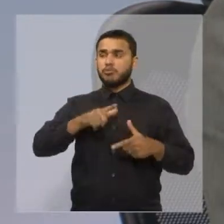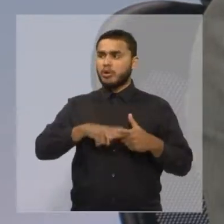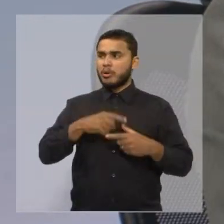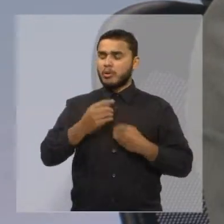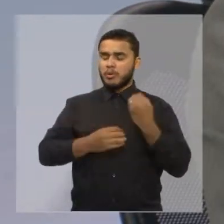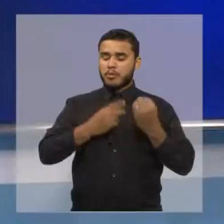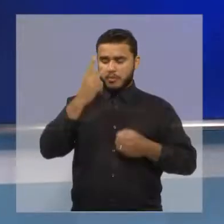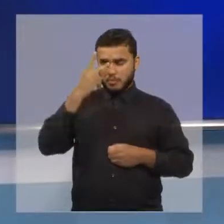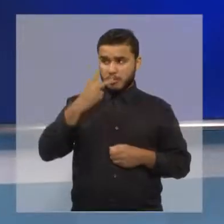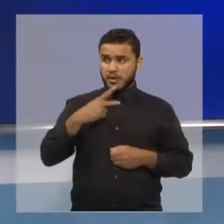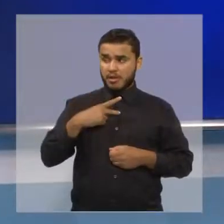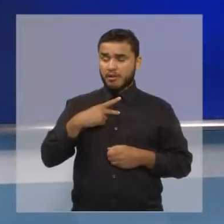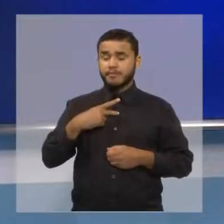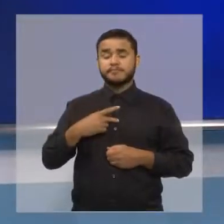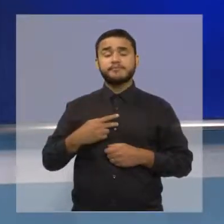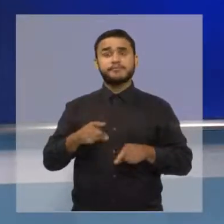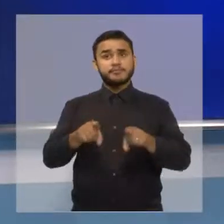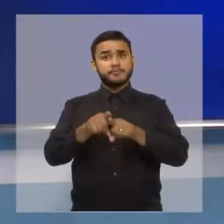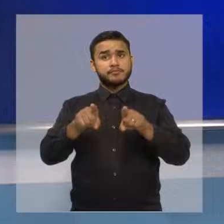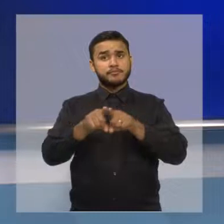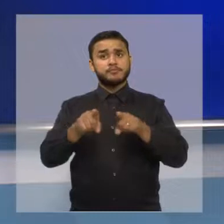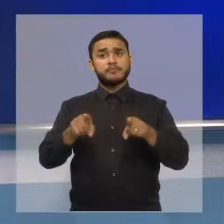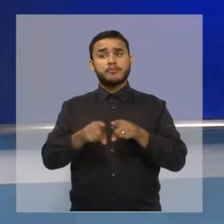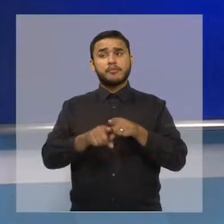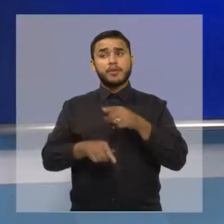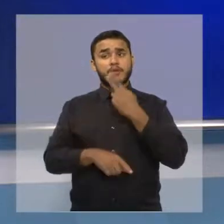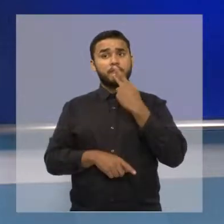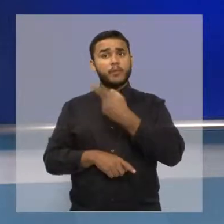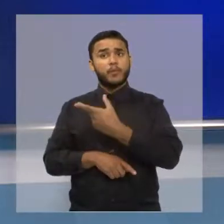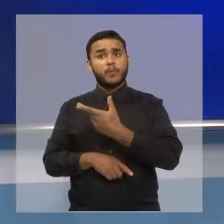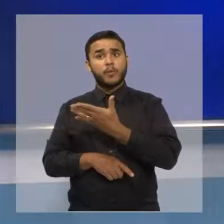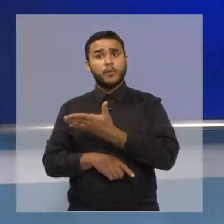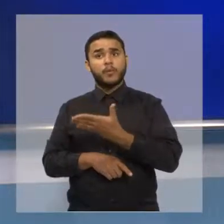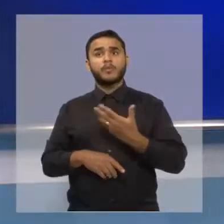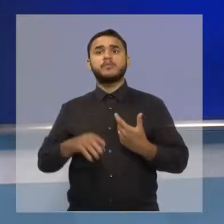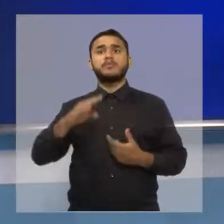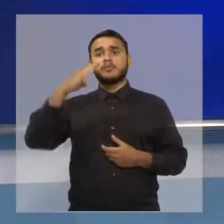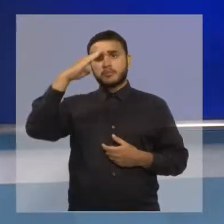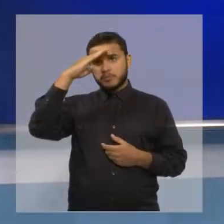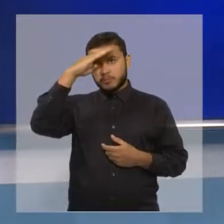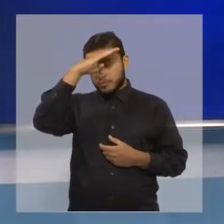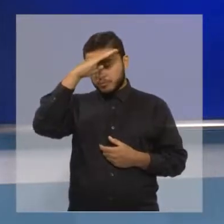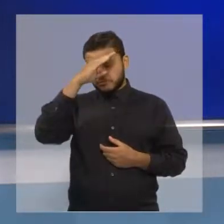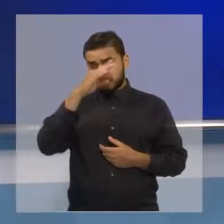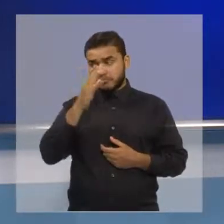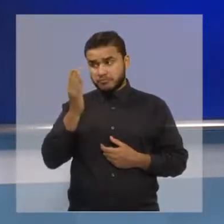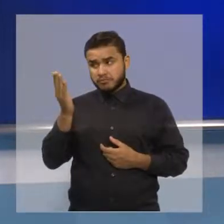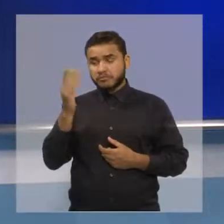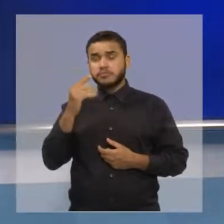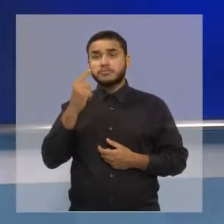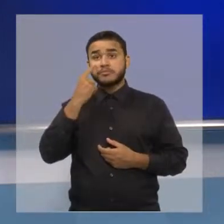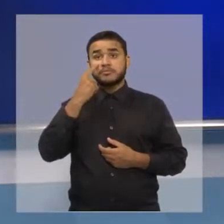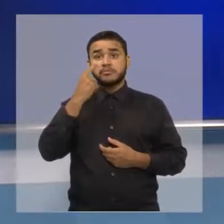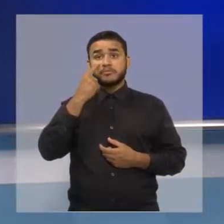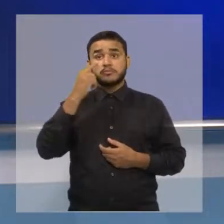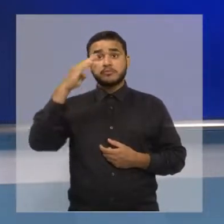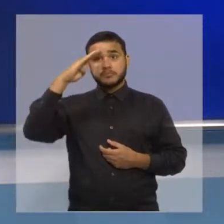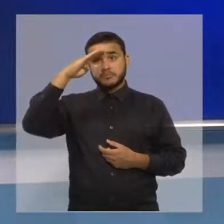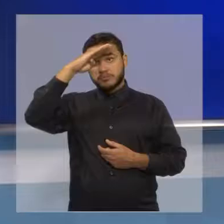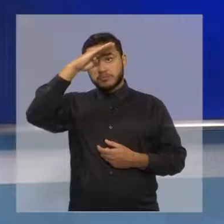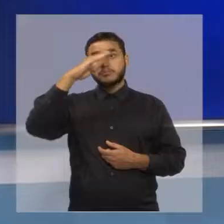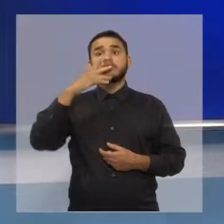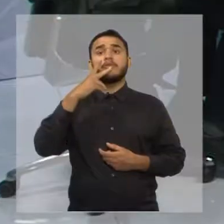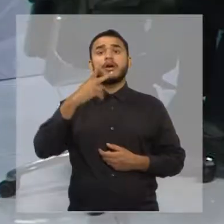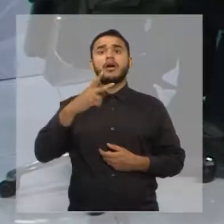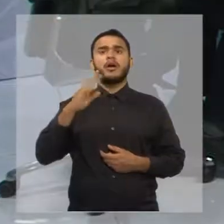República, contradizendo, inclusive, seu discurso, e o professor Rui faz muito bem o fechamento quando diz que ele agora terá que